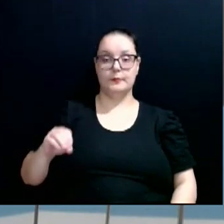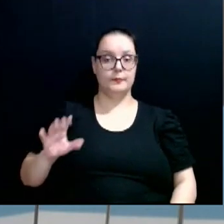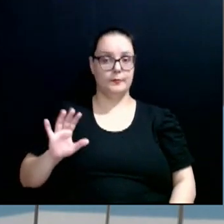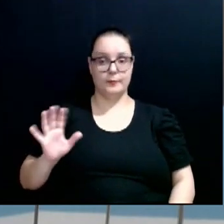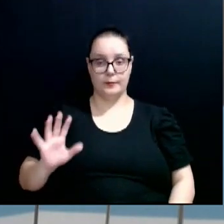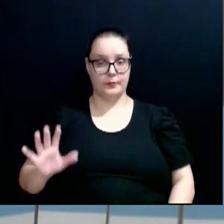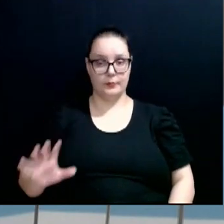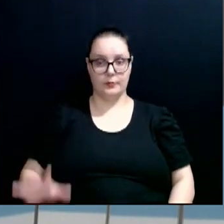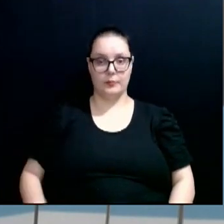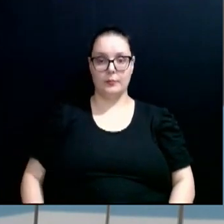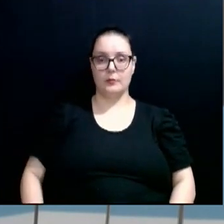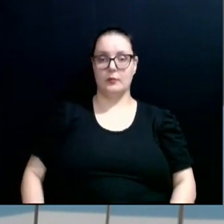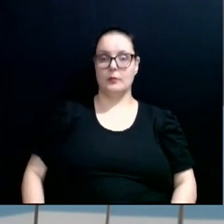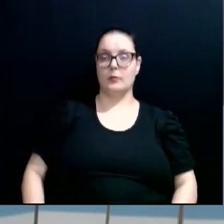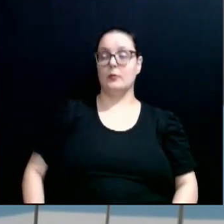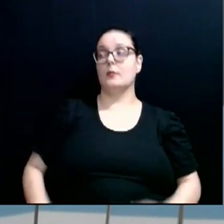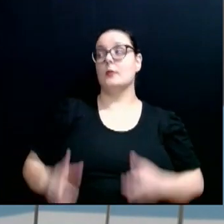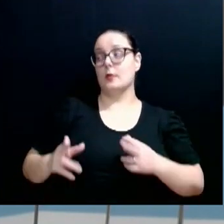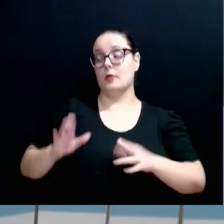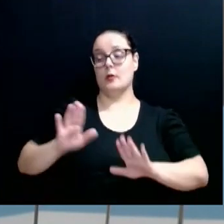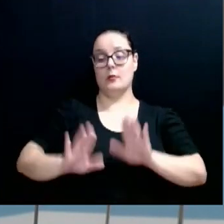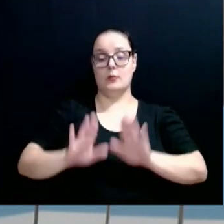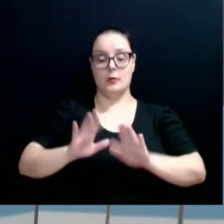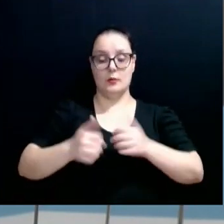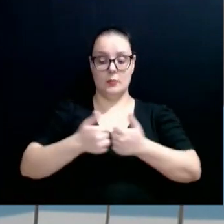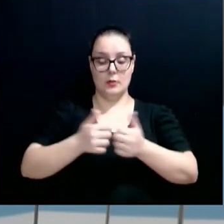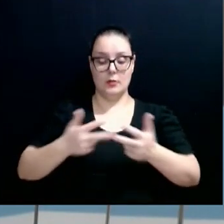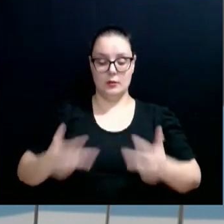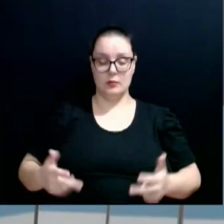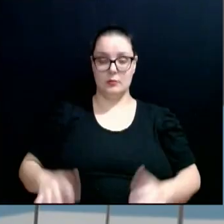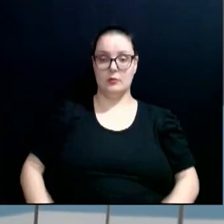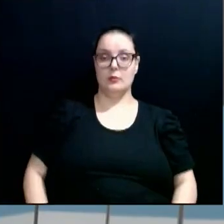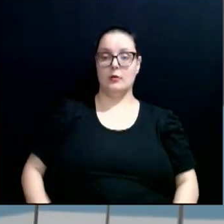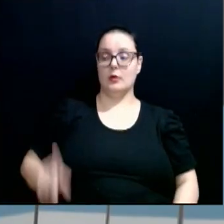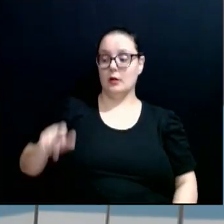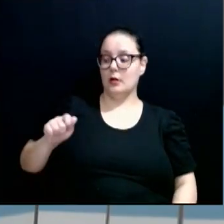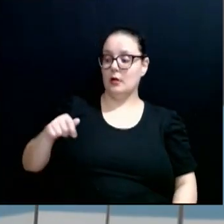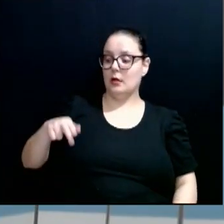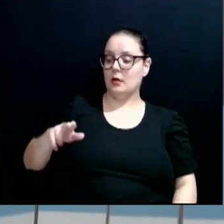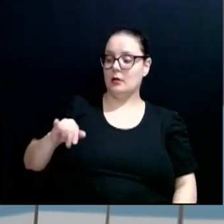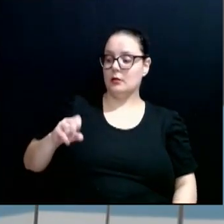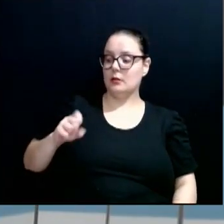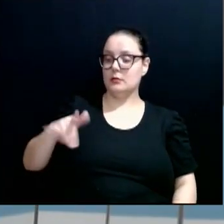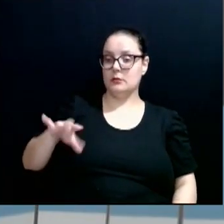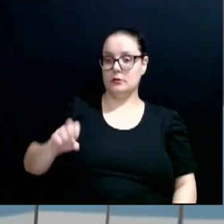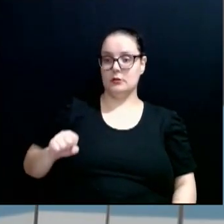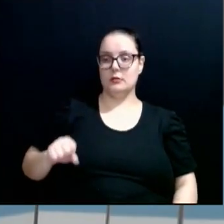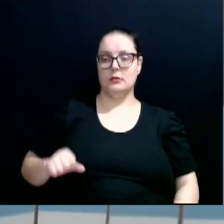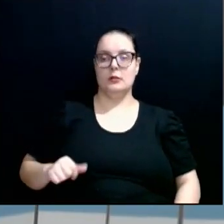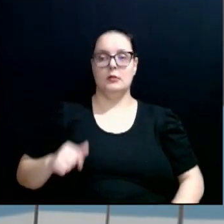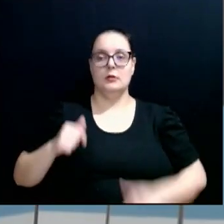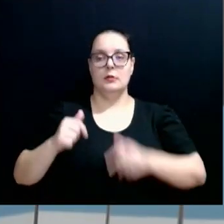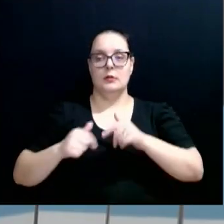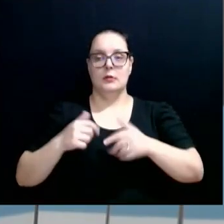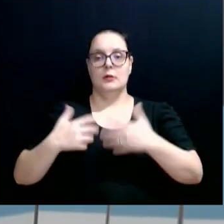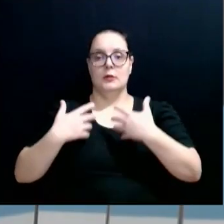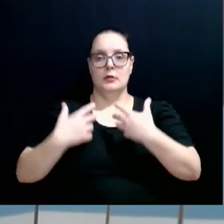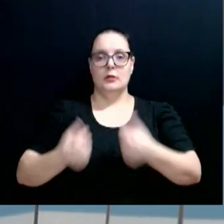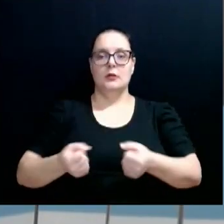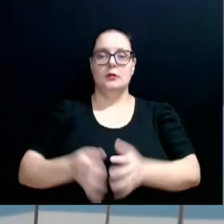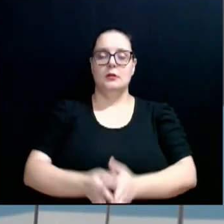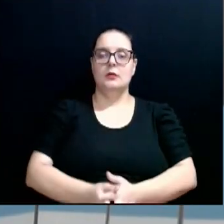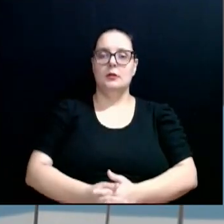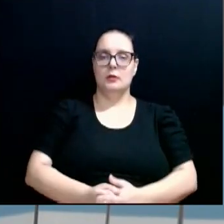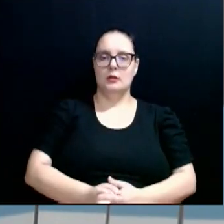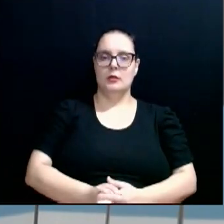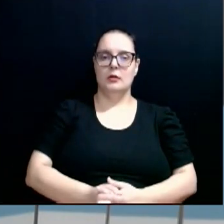no caso da licitação do transporte público é aquisição, né? Então, os operadores que ganharem esse contrato